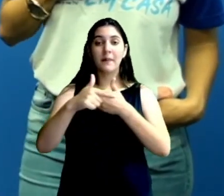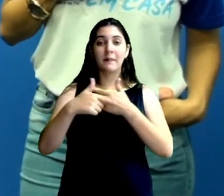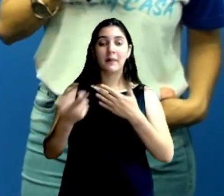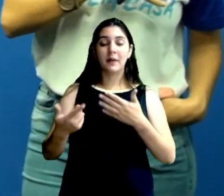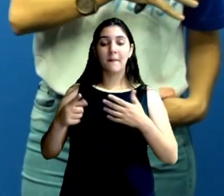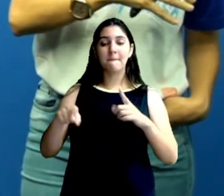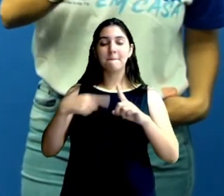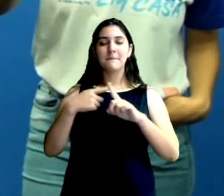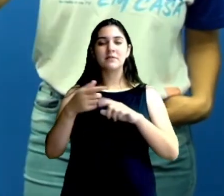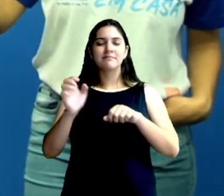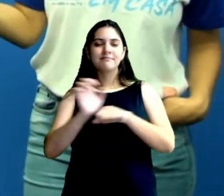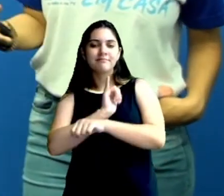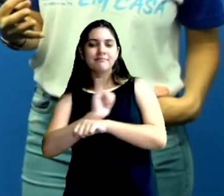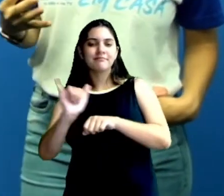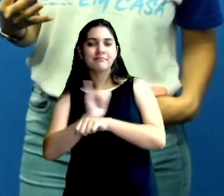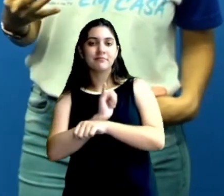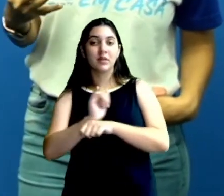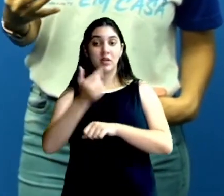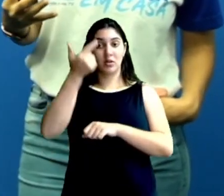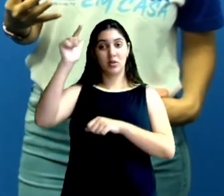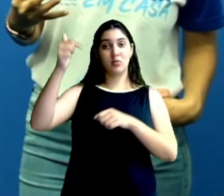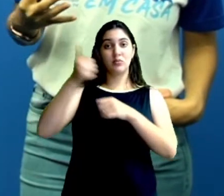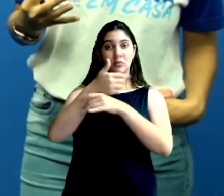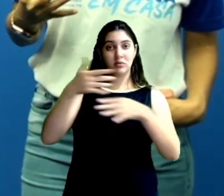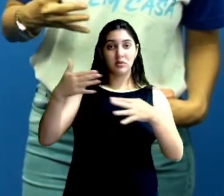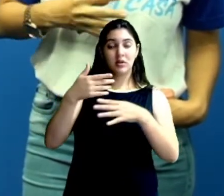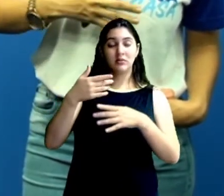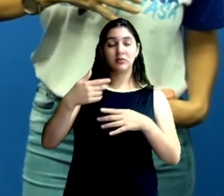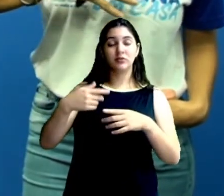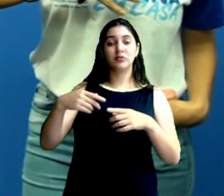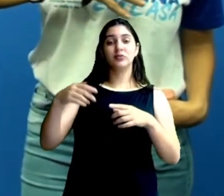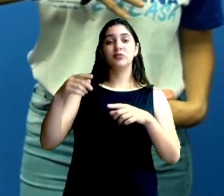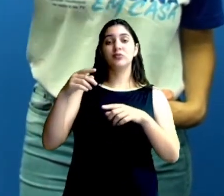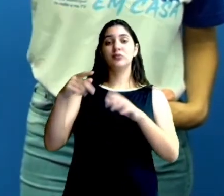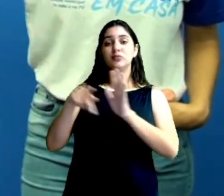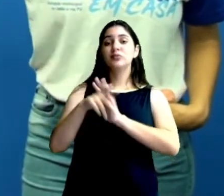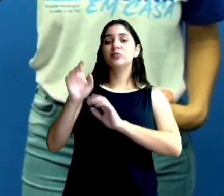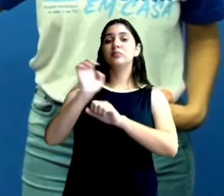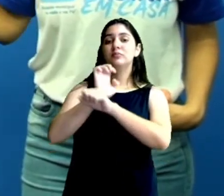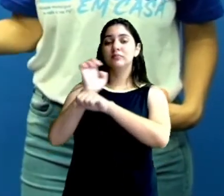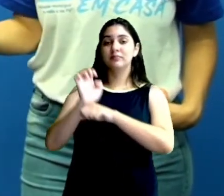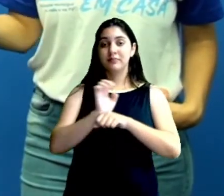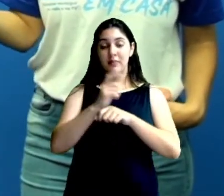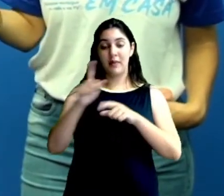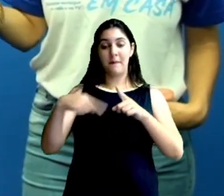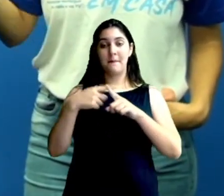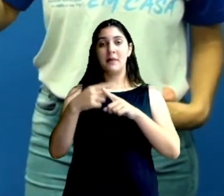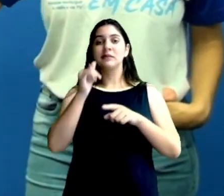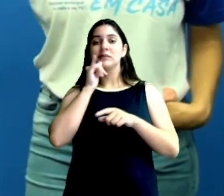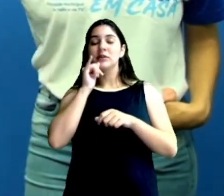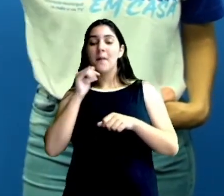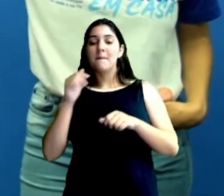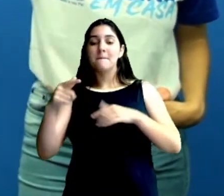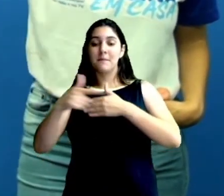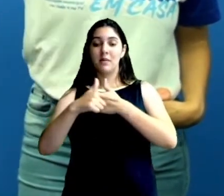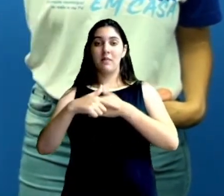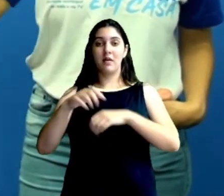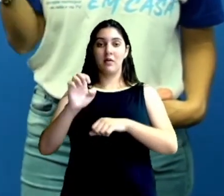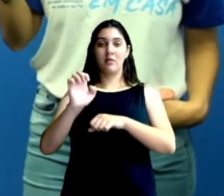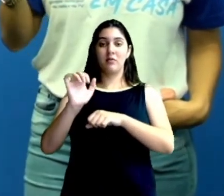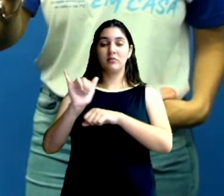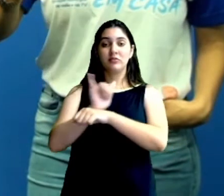mais estratégico que outras cidades do estado, mas ocupam um papel estratégico, mas não